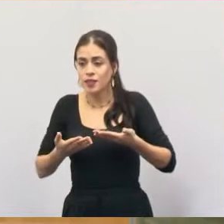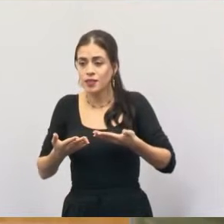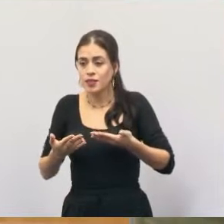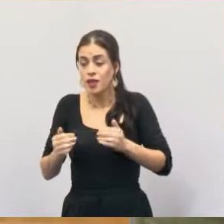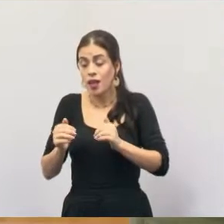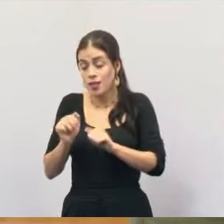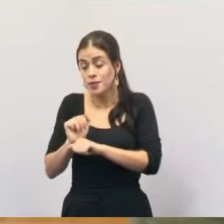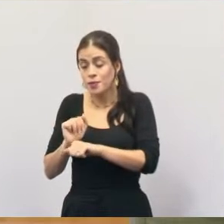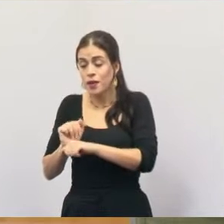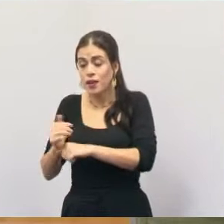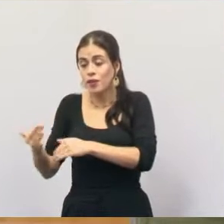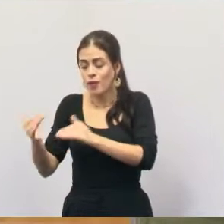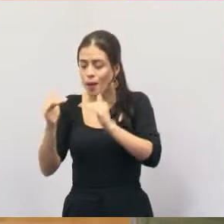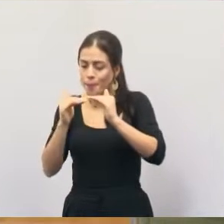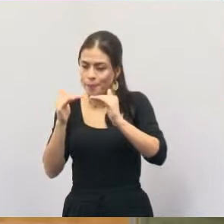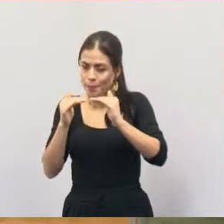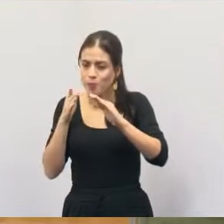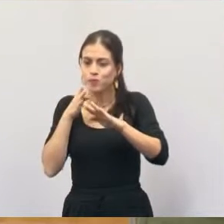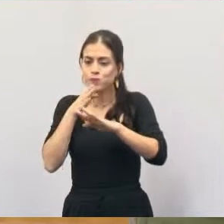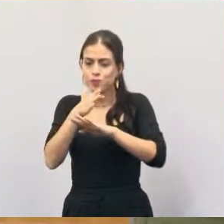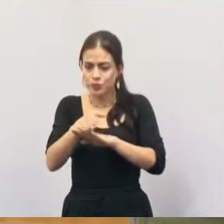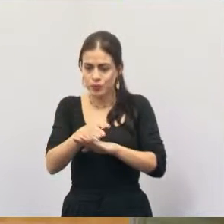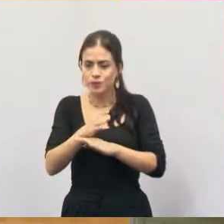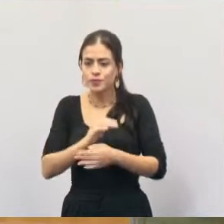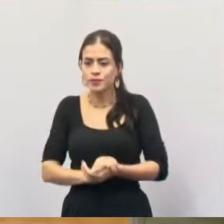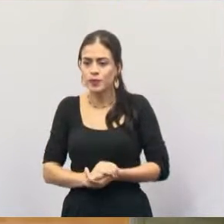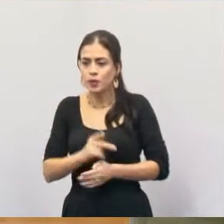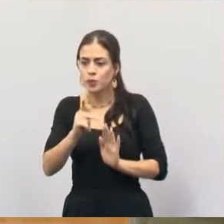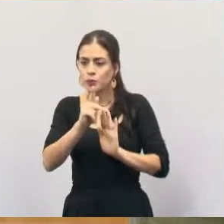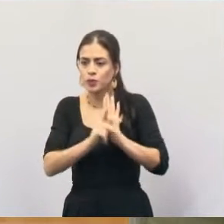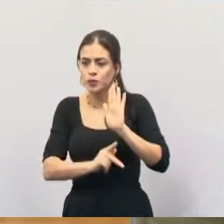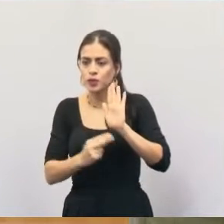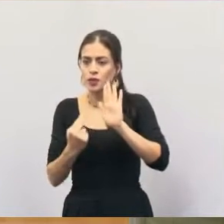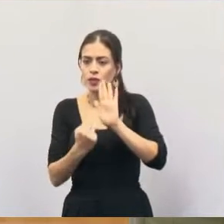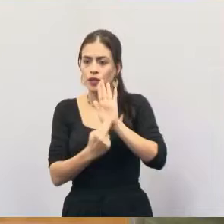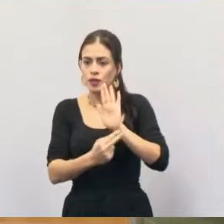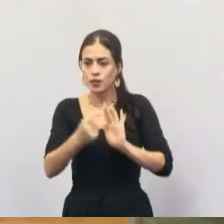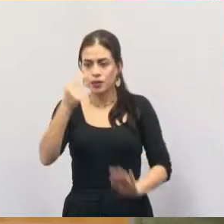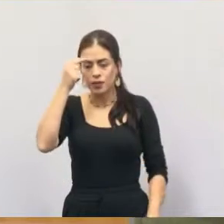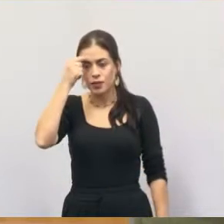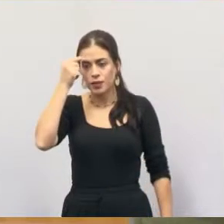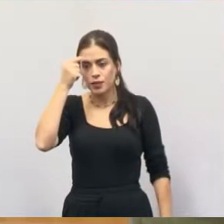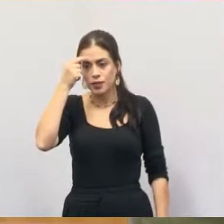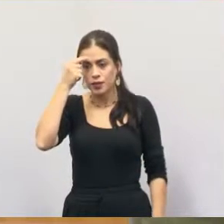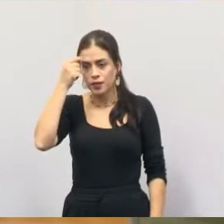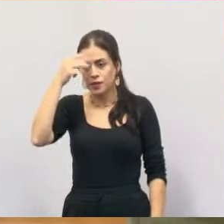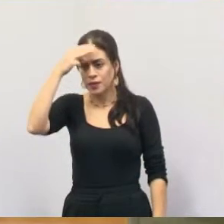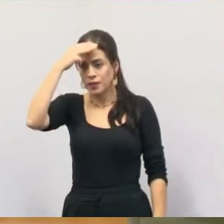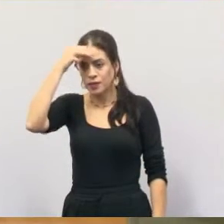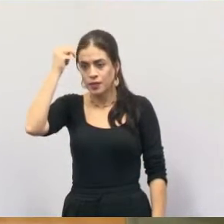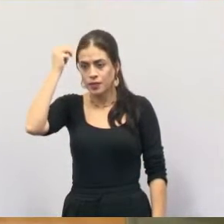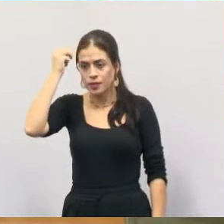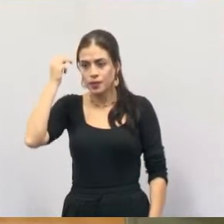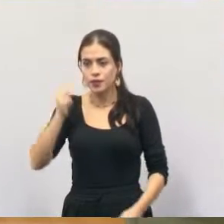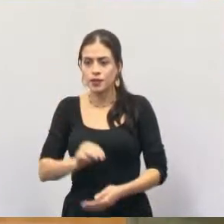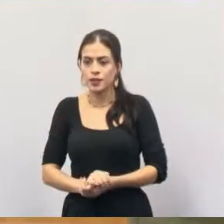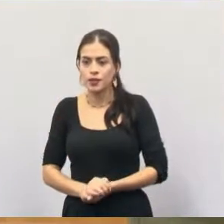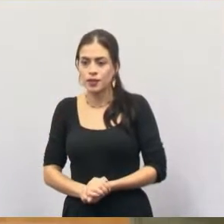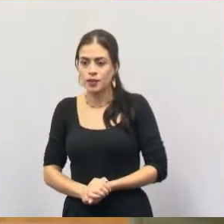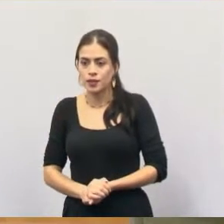apoio dos nobres pares pela aprovação do projeto. Assina Edgar Sasaki e Maria Amélia. Bom,